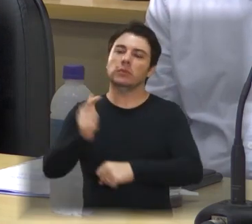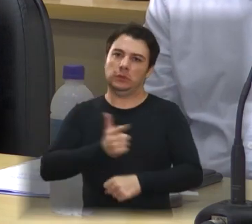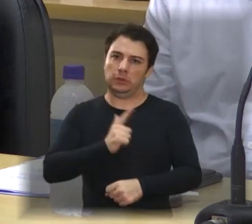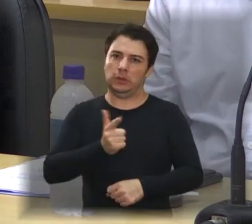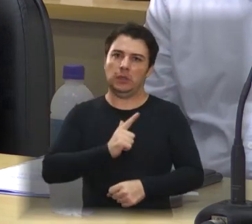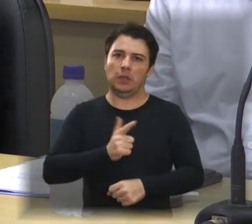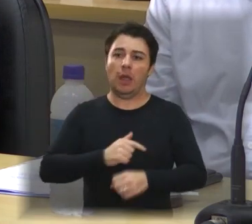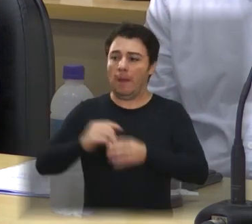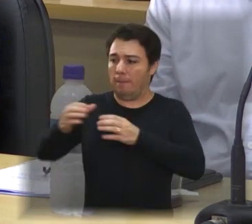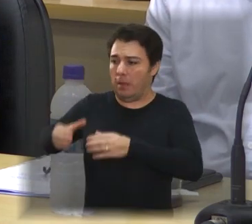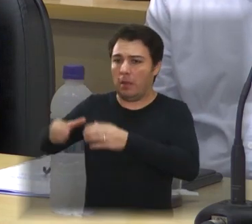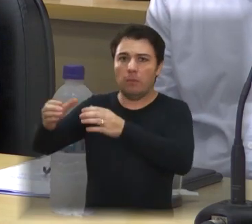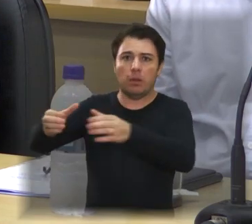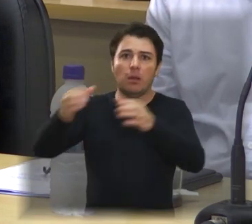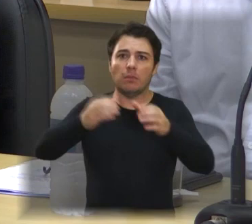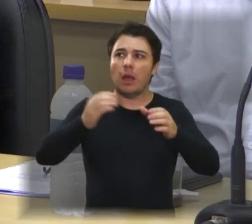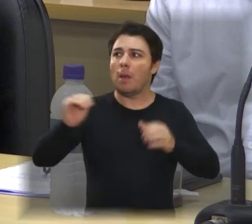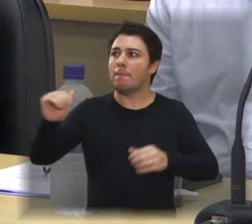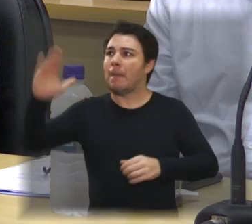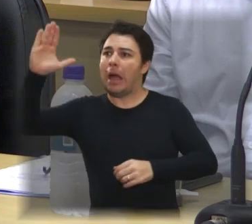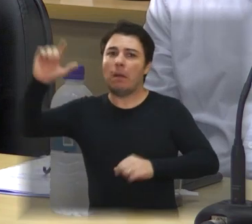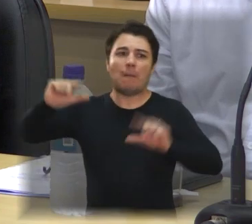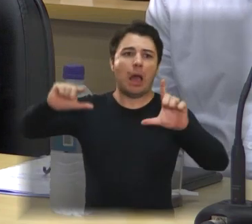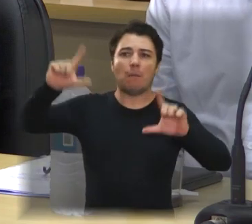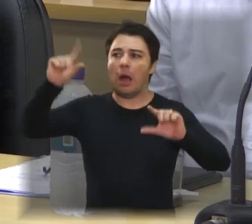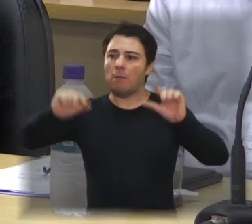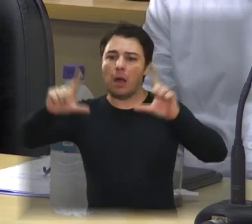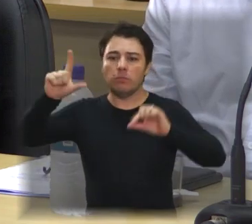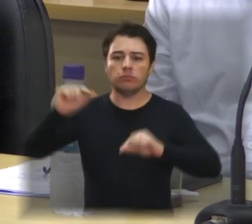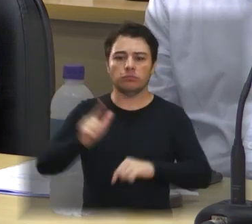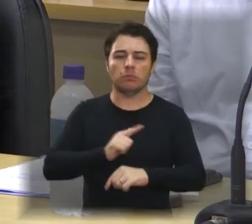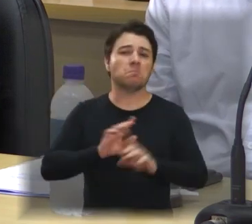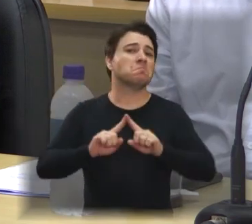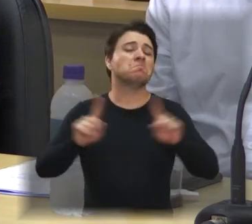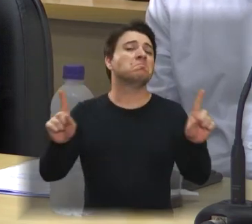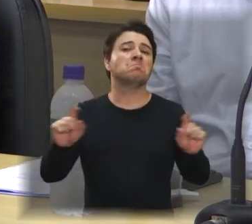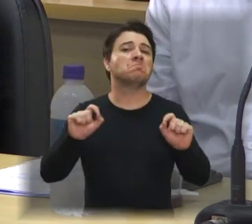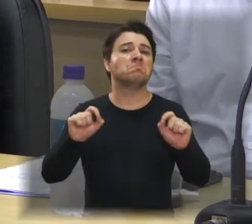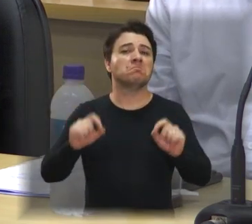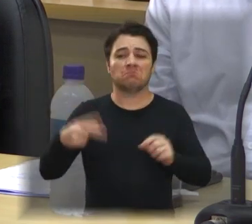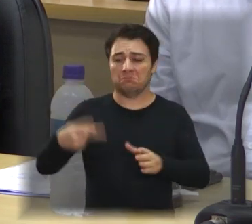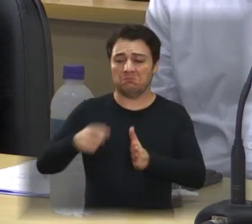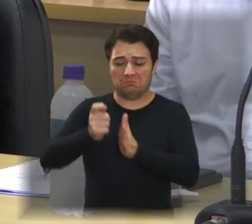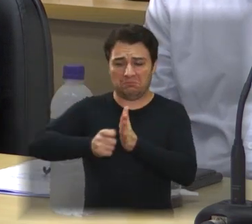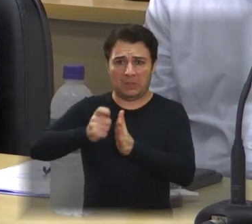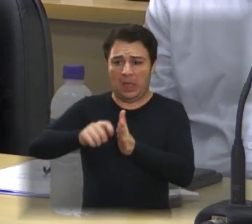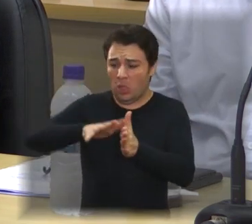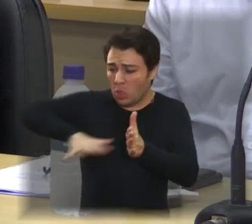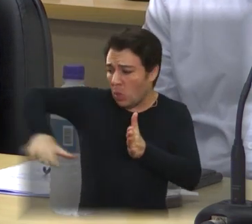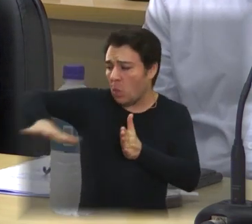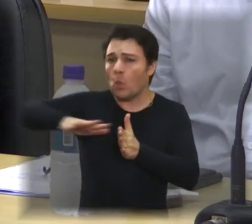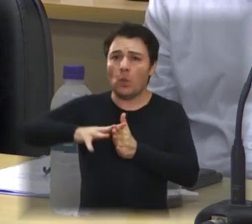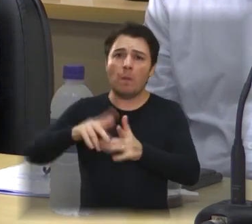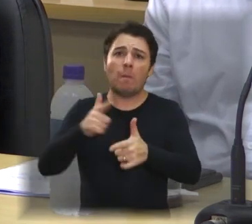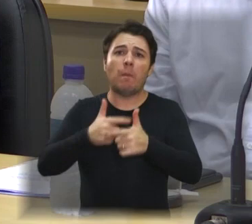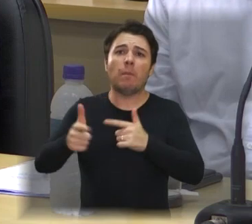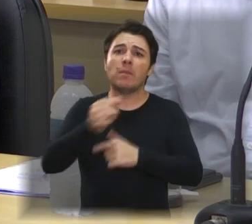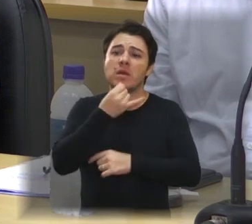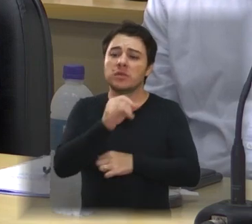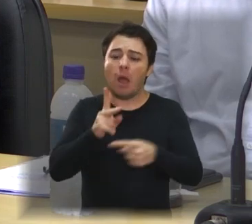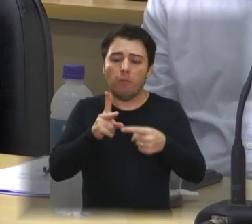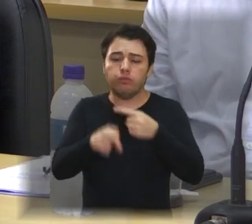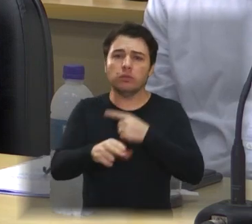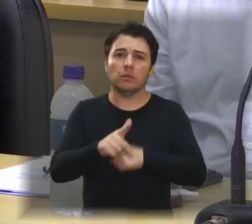em alguns bairros com intensidade maior do que outros porém ocorre em todas as regiões da cidade